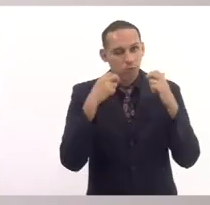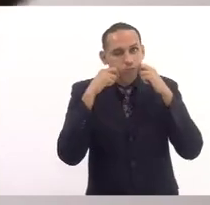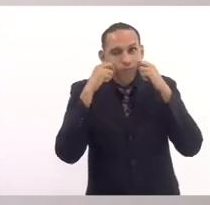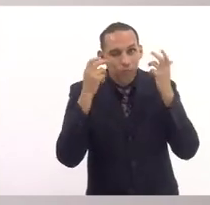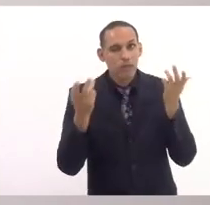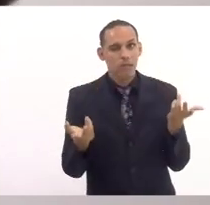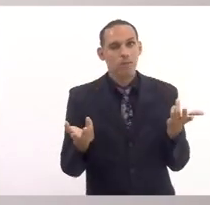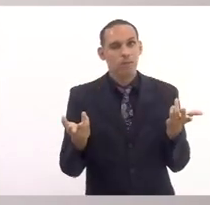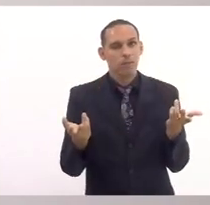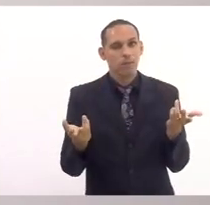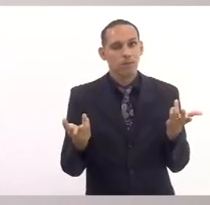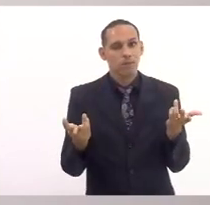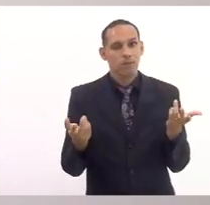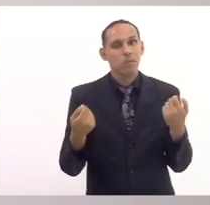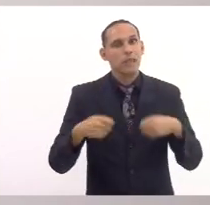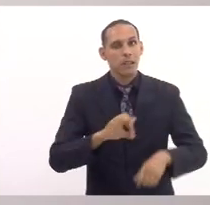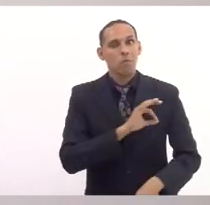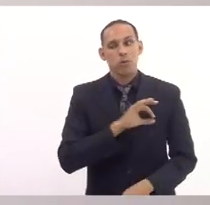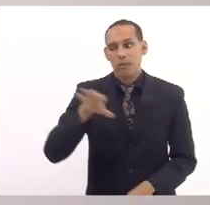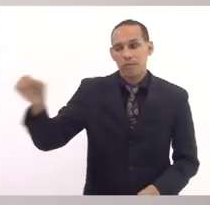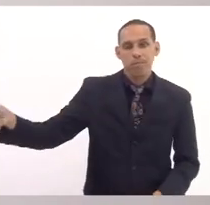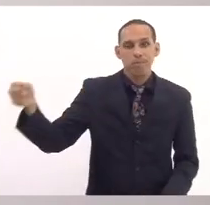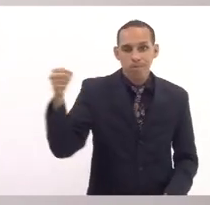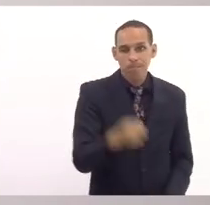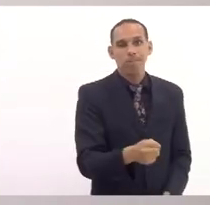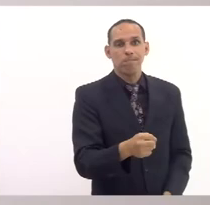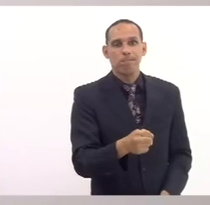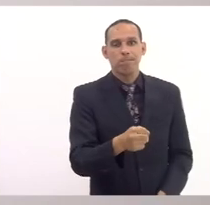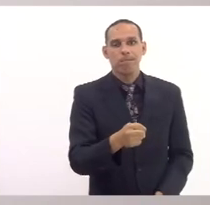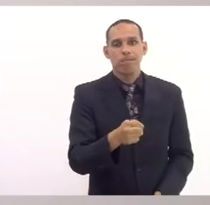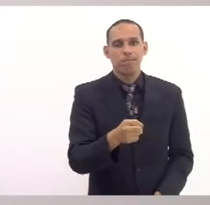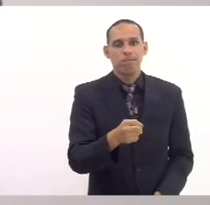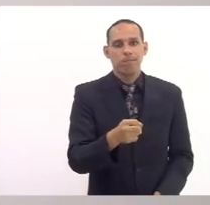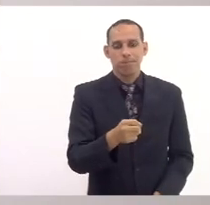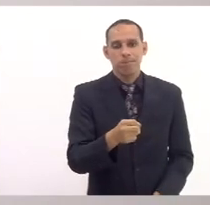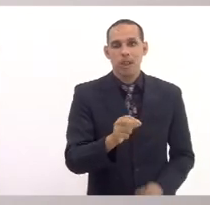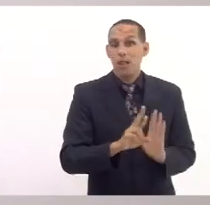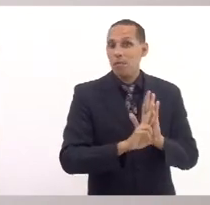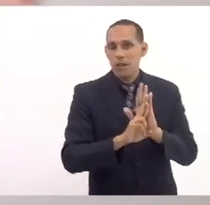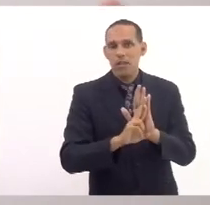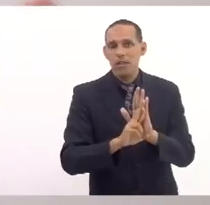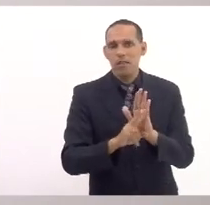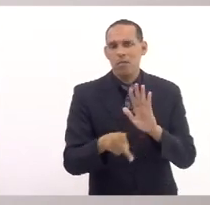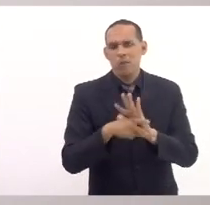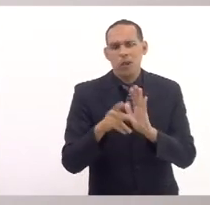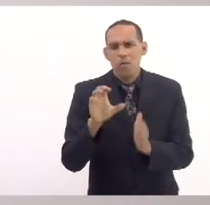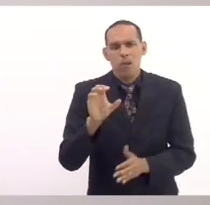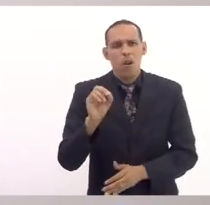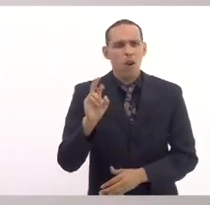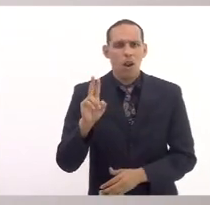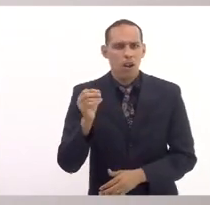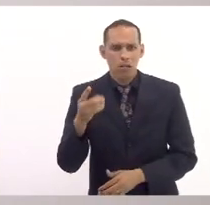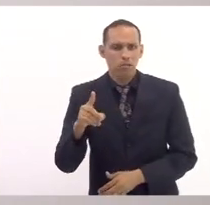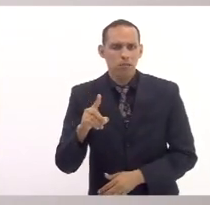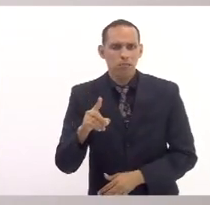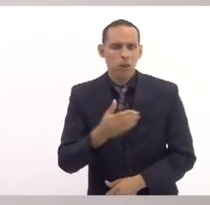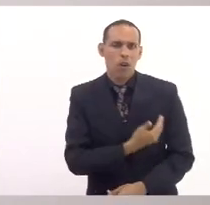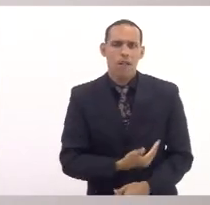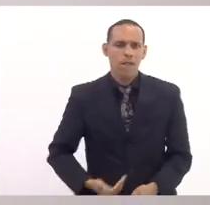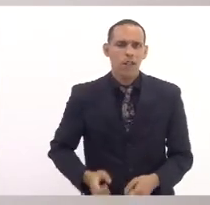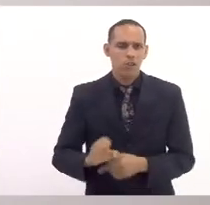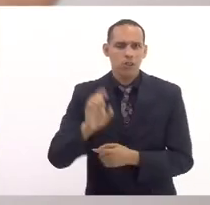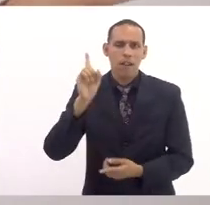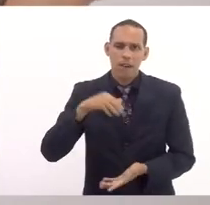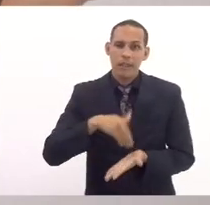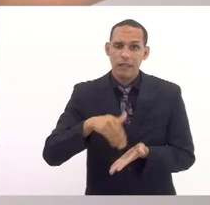Tem que ter a polícia ir buscando, né, o representante no órgão do governo do Estado, que no caso é o